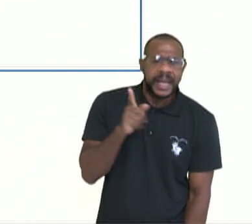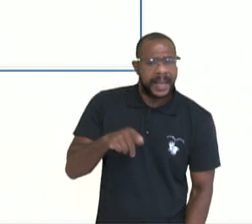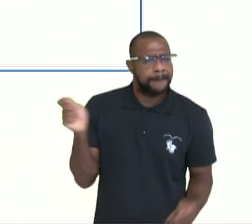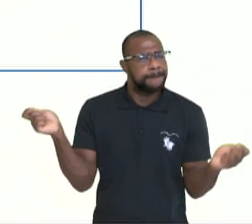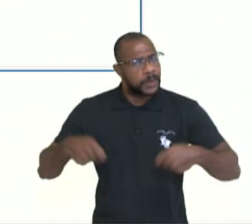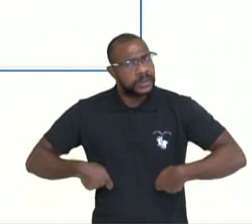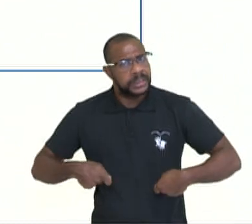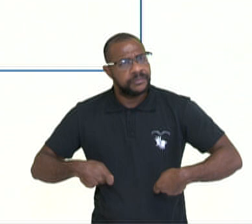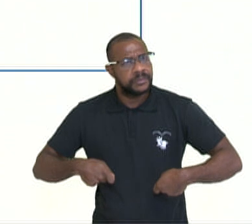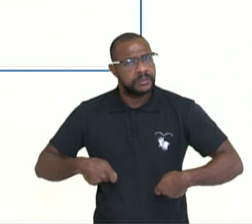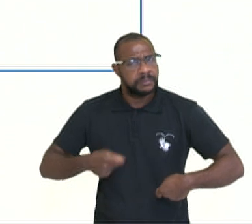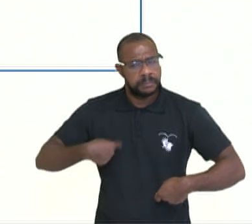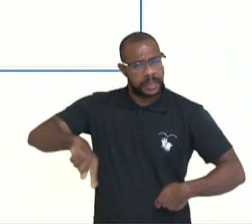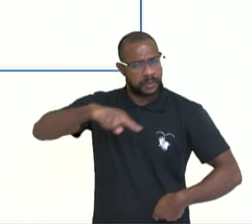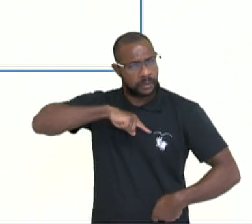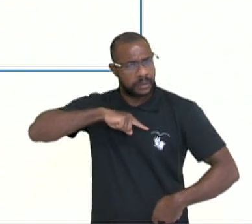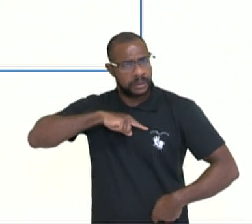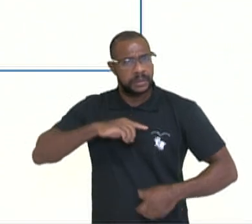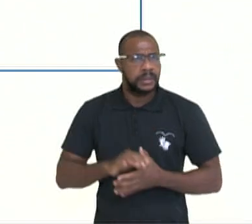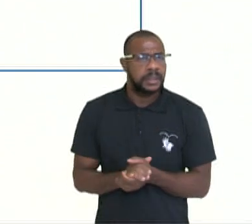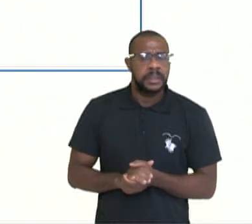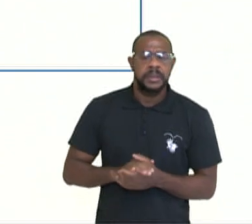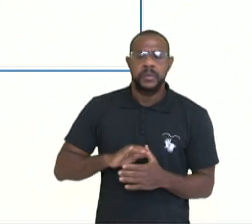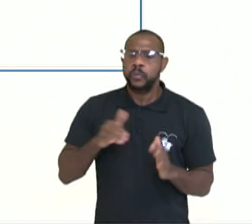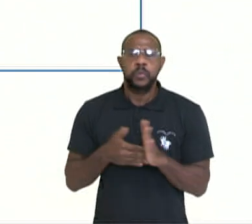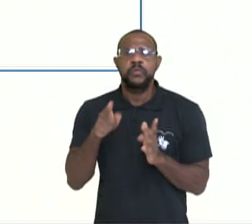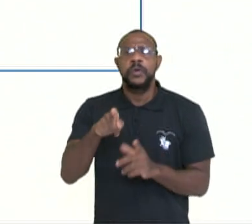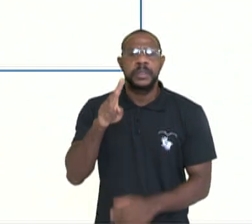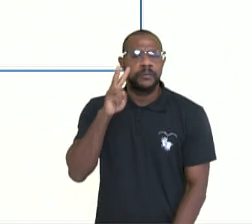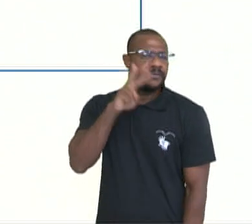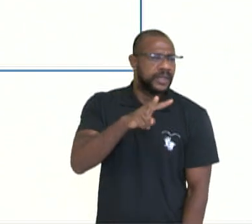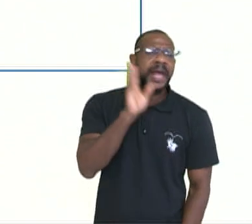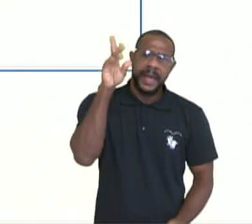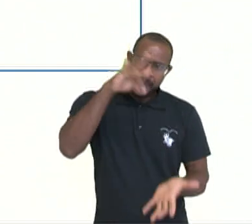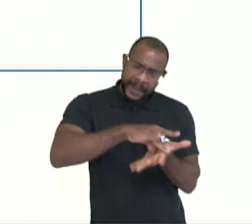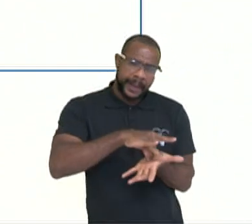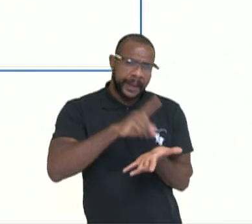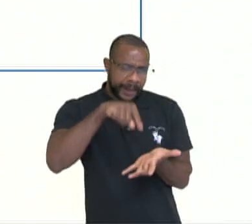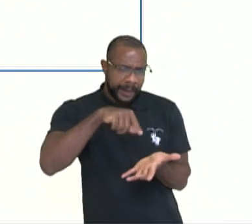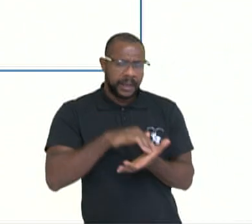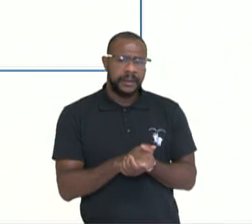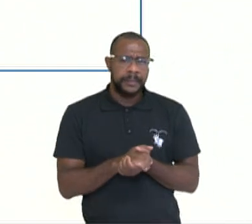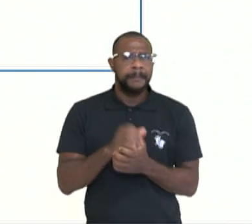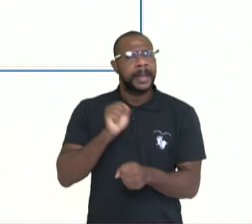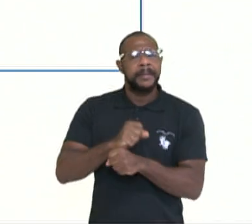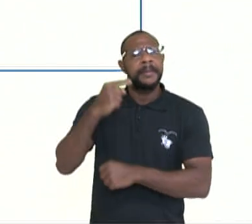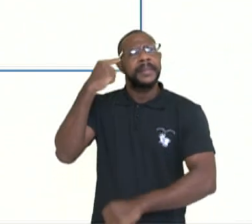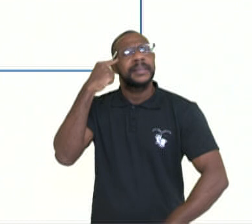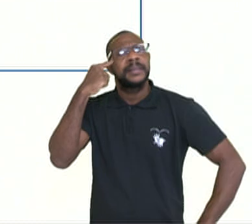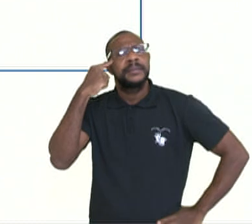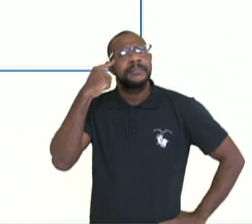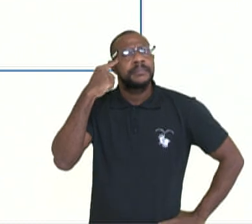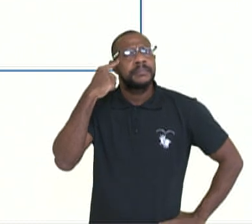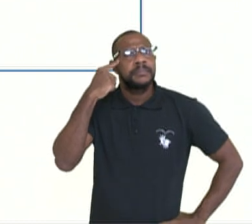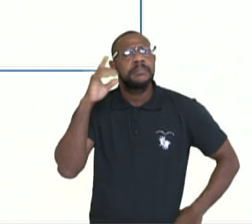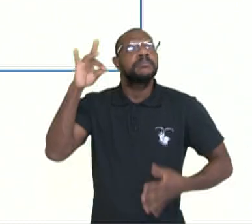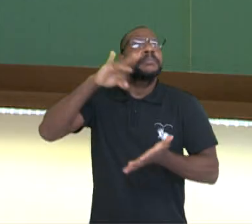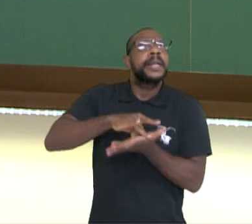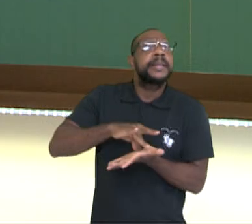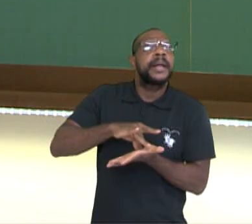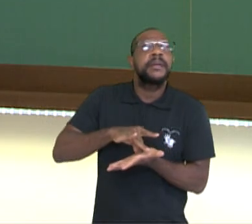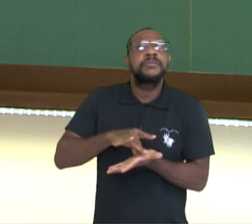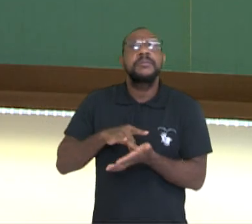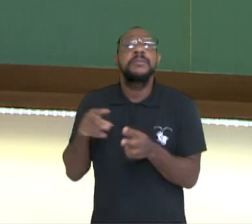possível ao ser humano? Será que tudo o que você vê é real? Para pensar um pouquinho. A realidade à sua